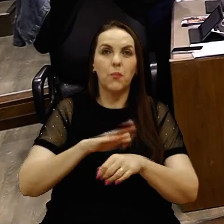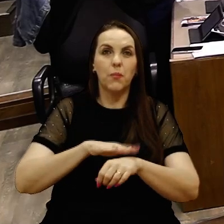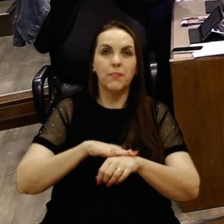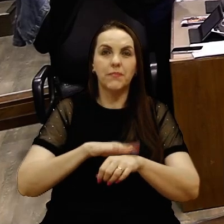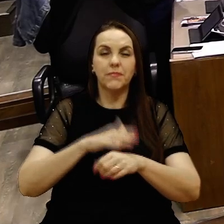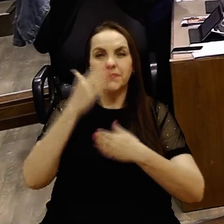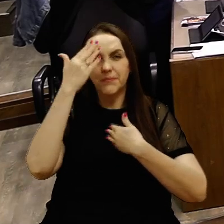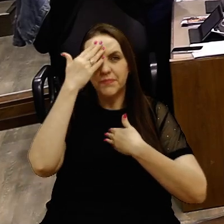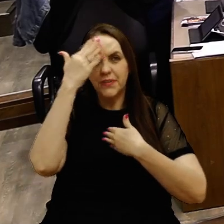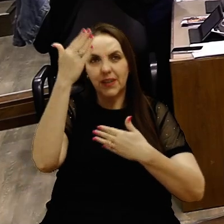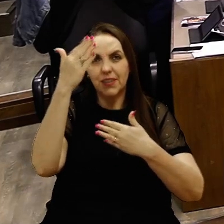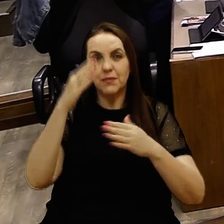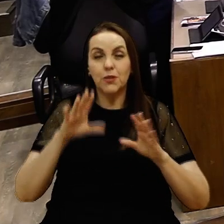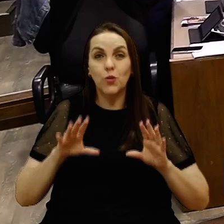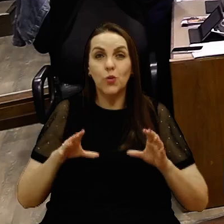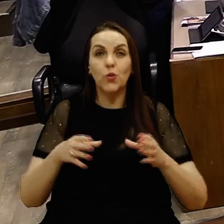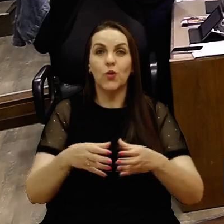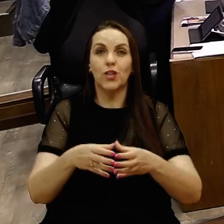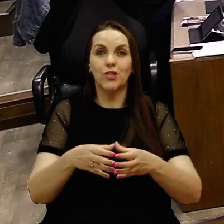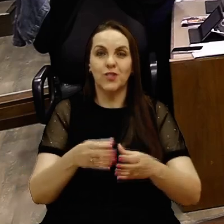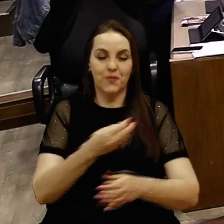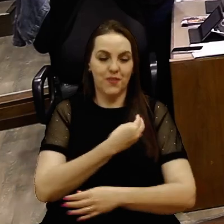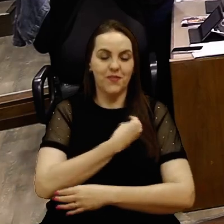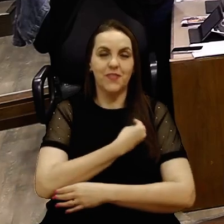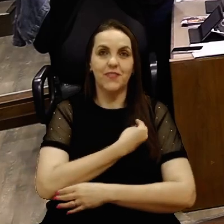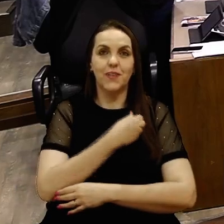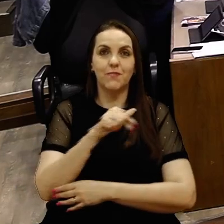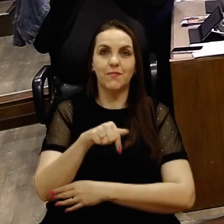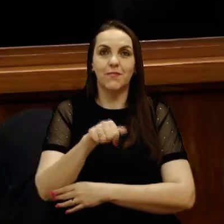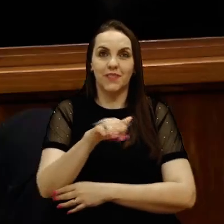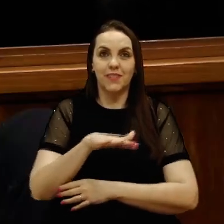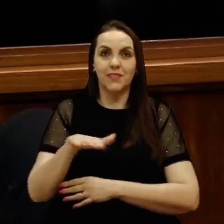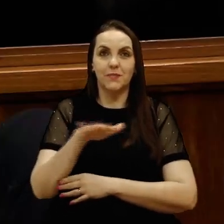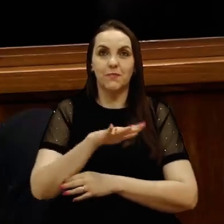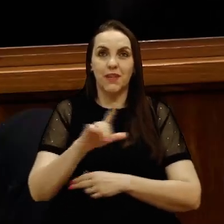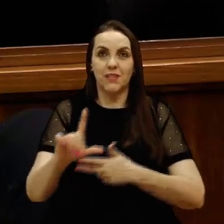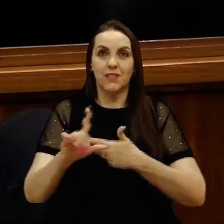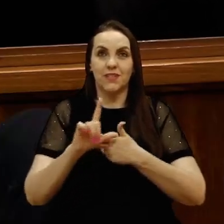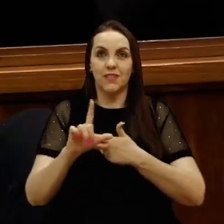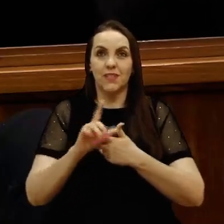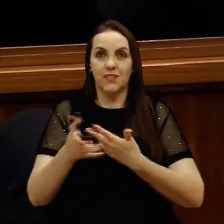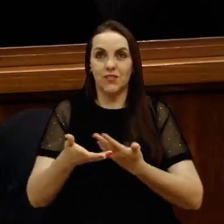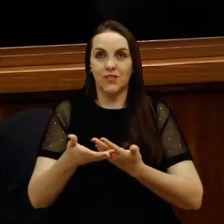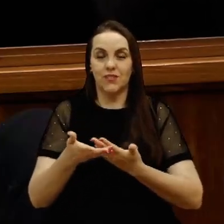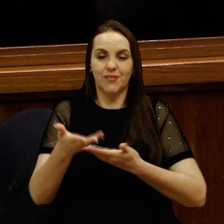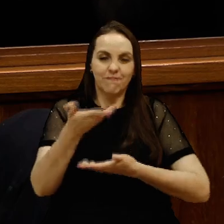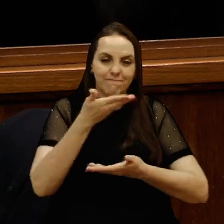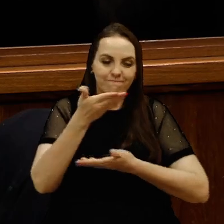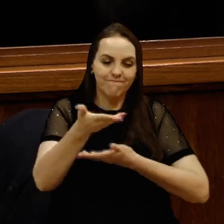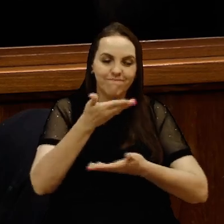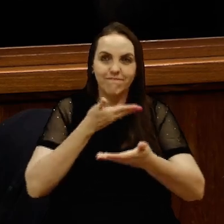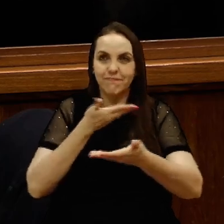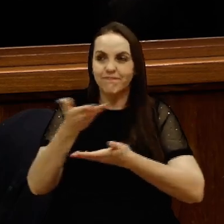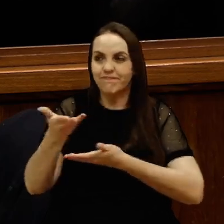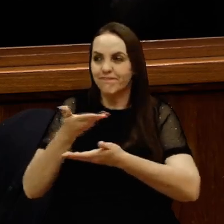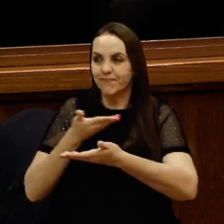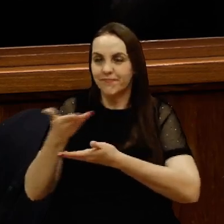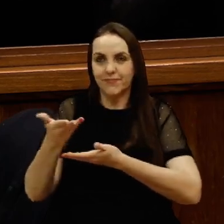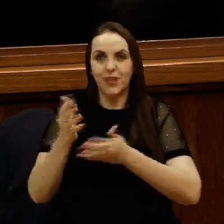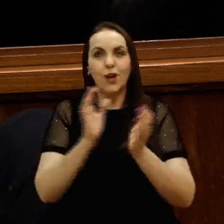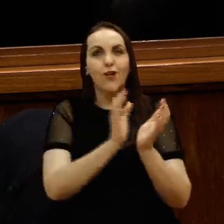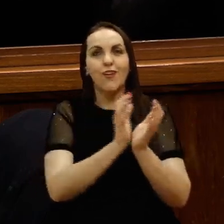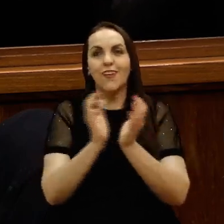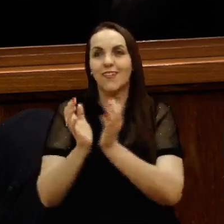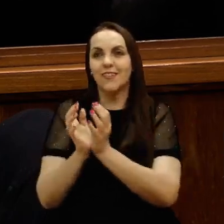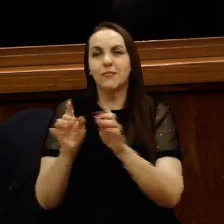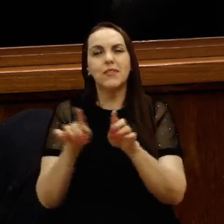coletivo a tudo que nós vivemos dentro desse espaço legislativo, uns com os outros, enquanto colegas, mas também